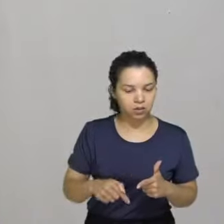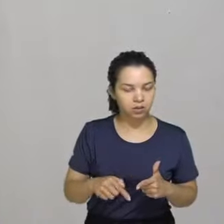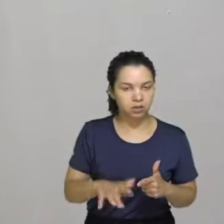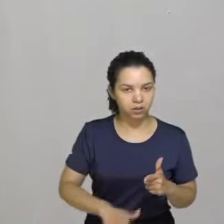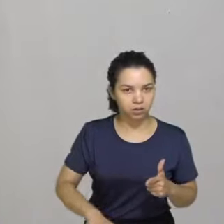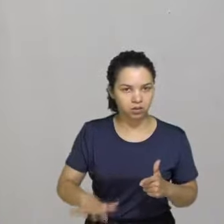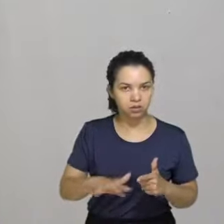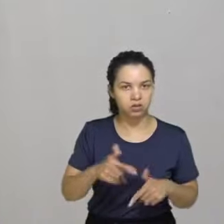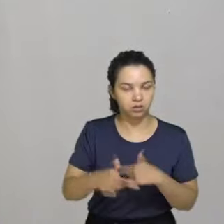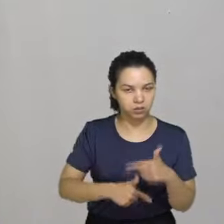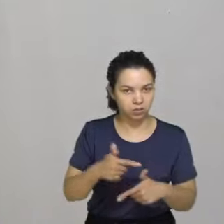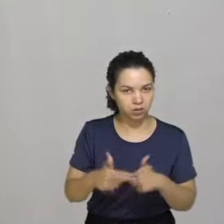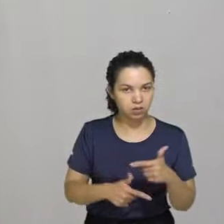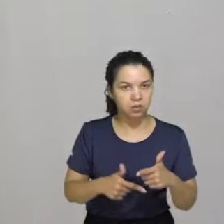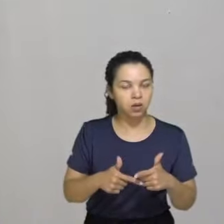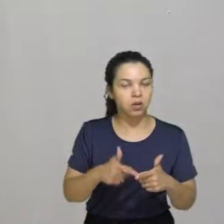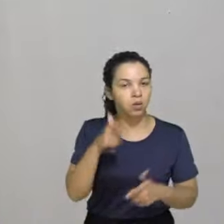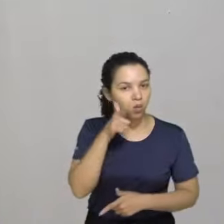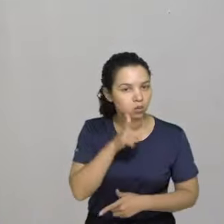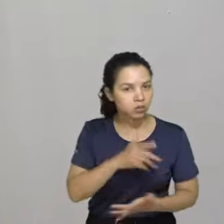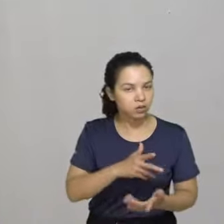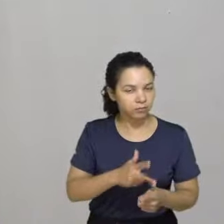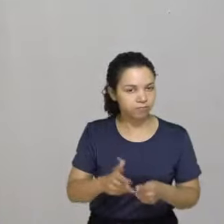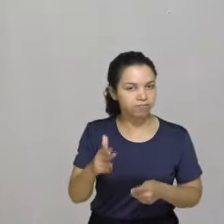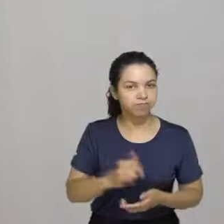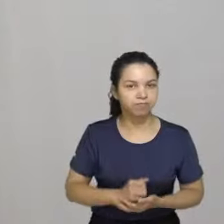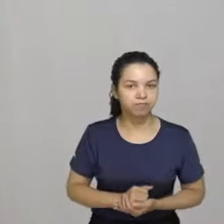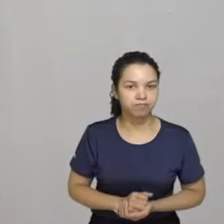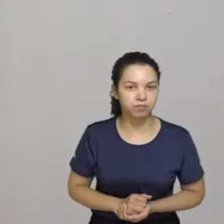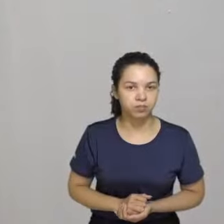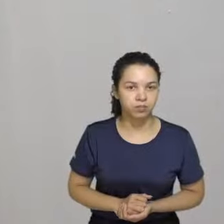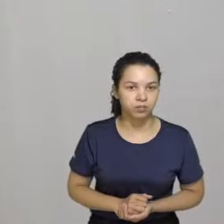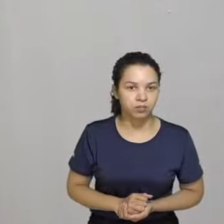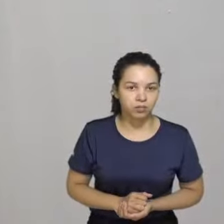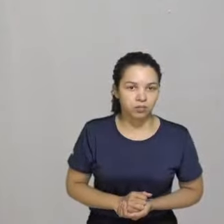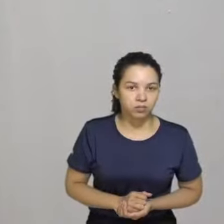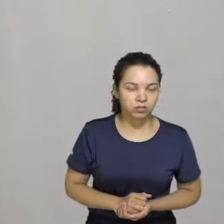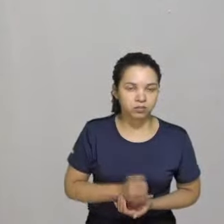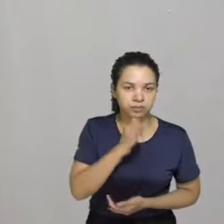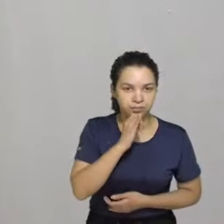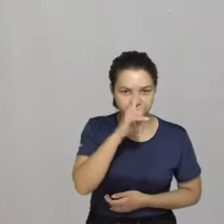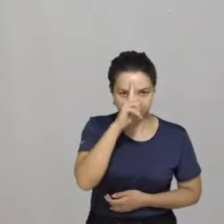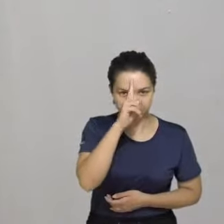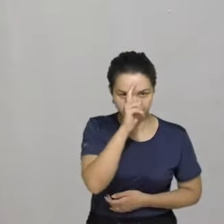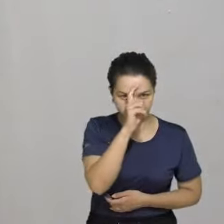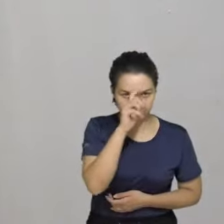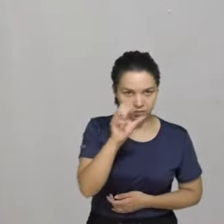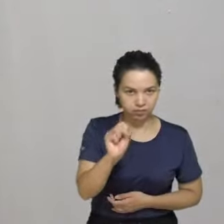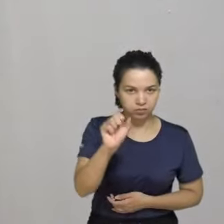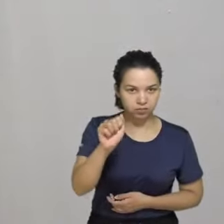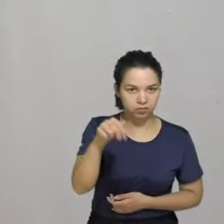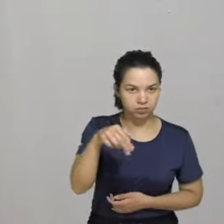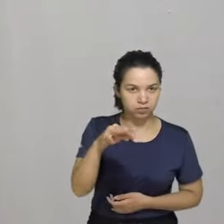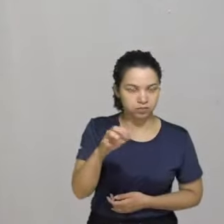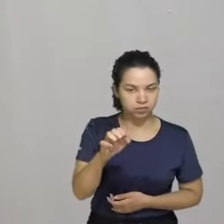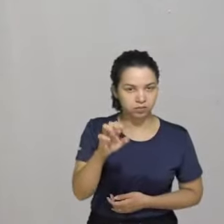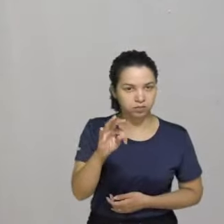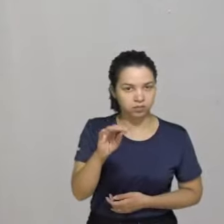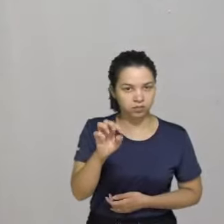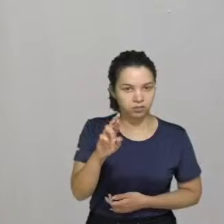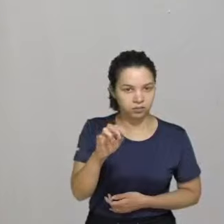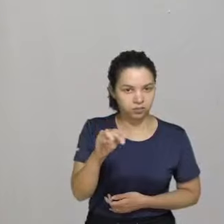nessa atividade. E eu não poderia deixar de citar aqui o Hospital Santa Terezinha, no município de Braço Norte. Desde